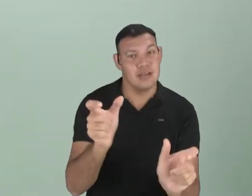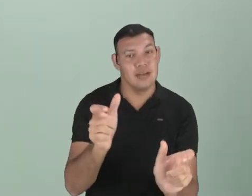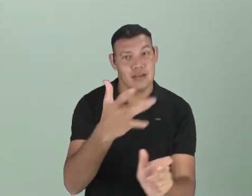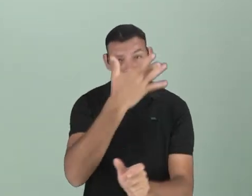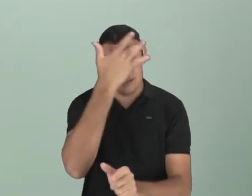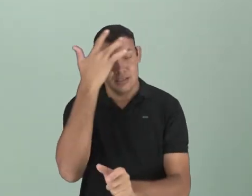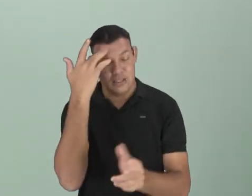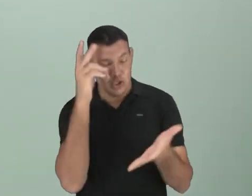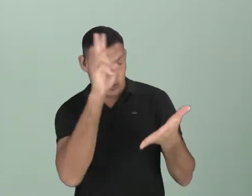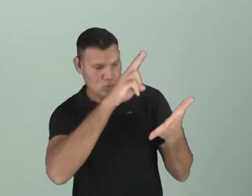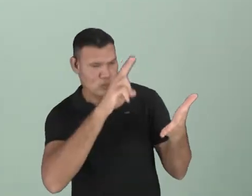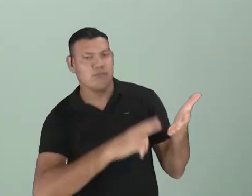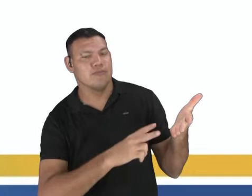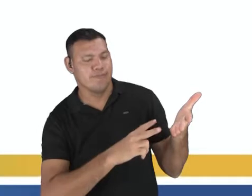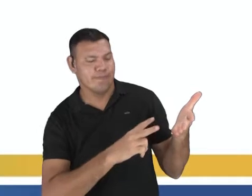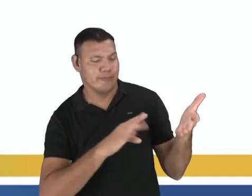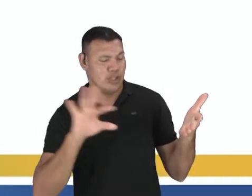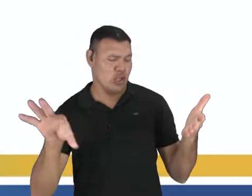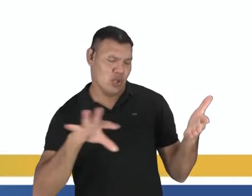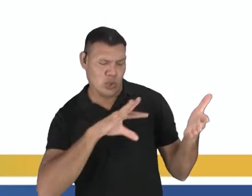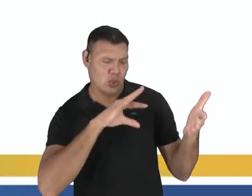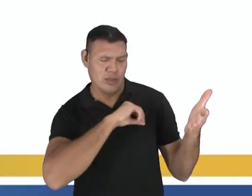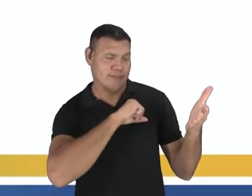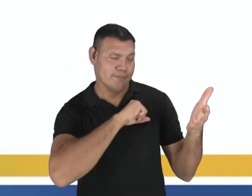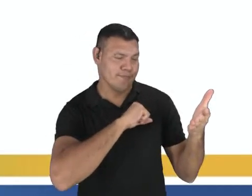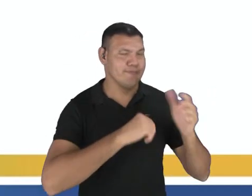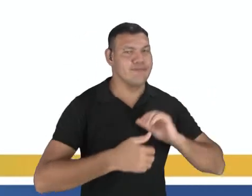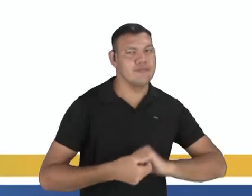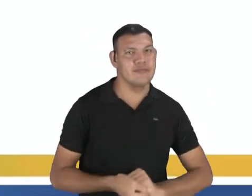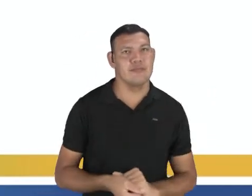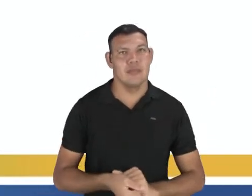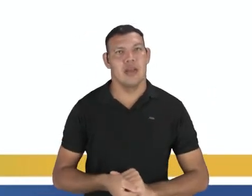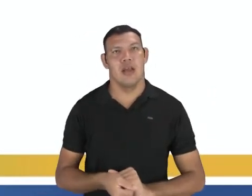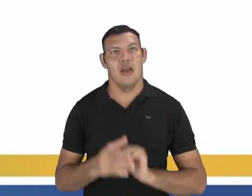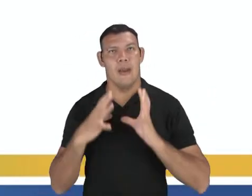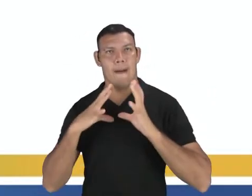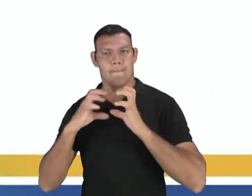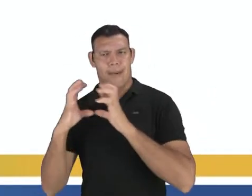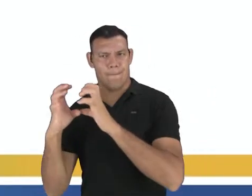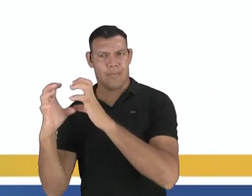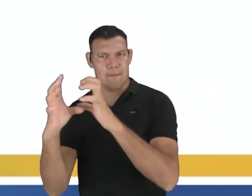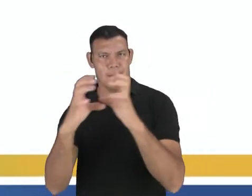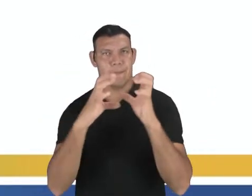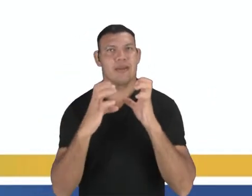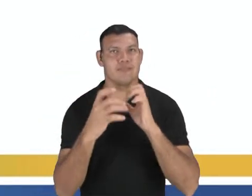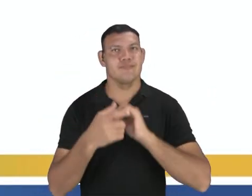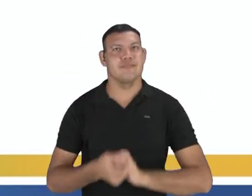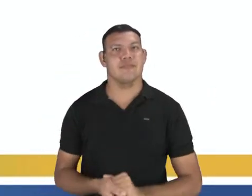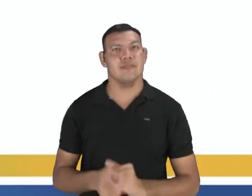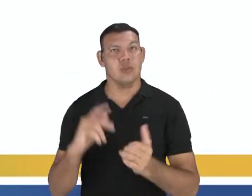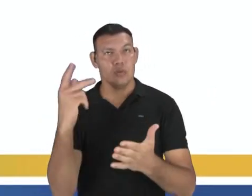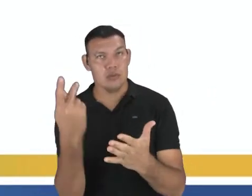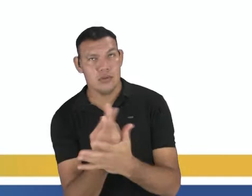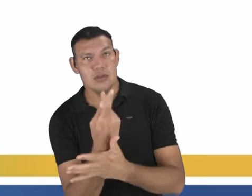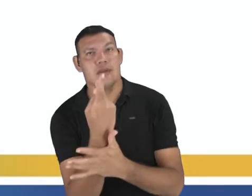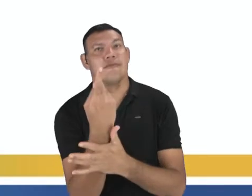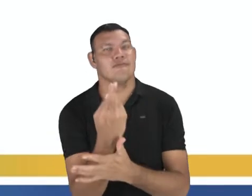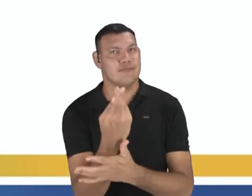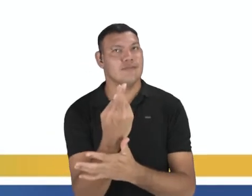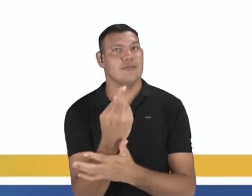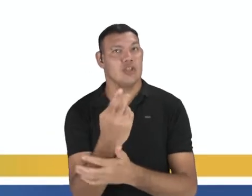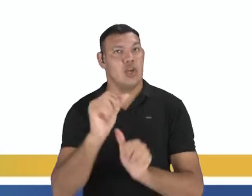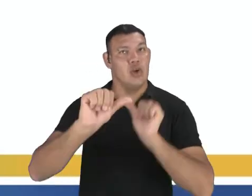história. Depois, o conflito. Um acontecimento é responsável por modificar a situação inicial